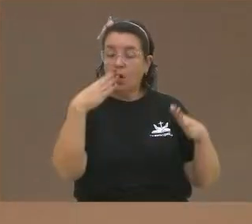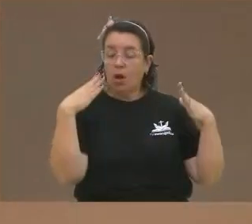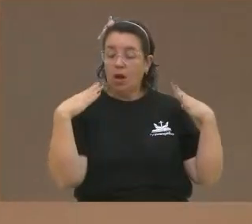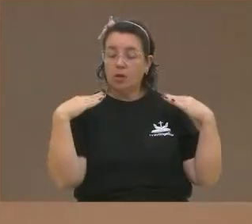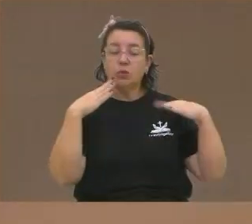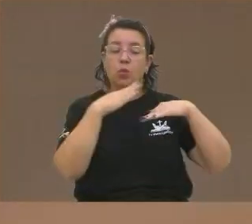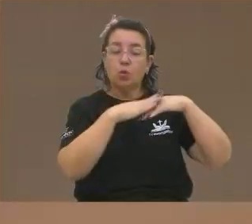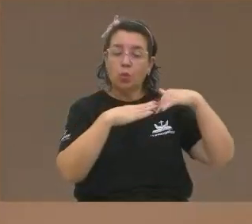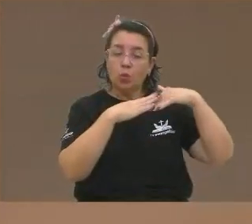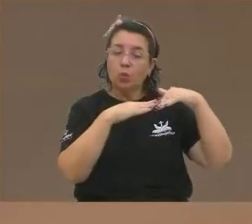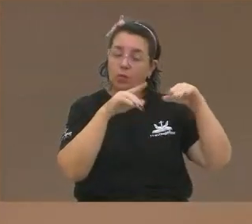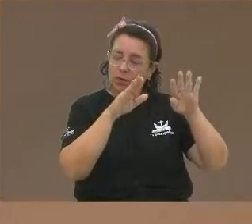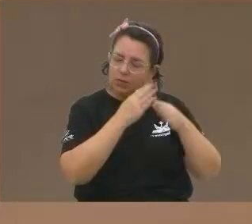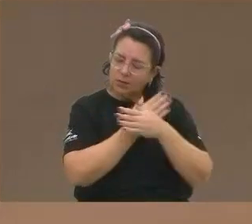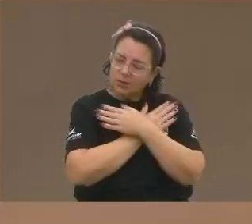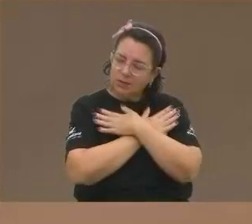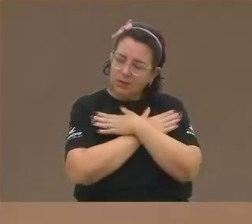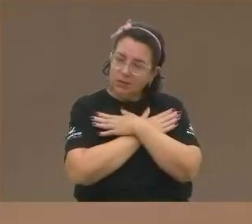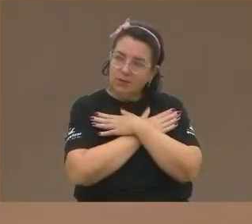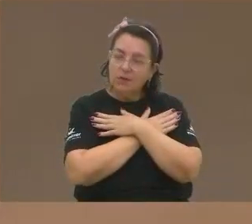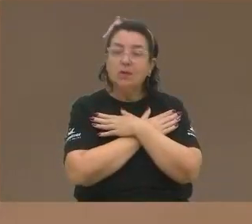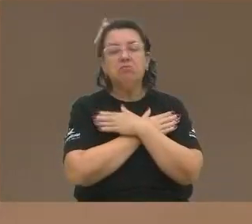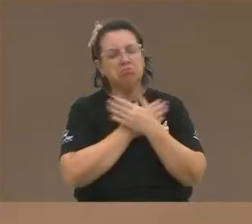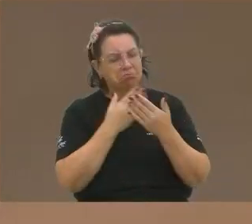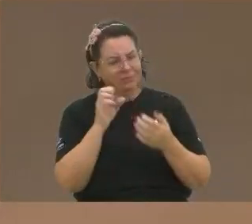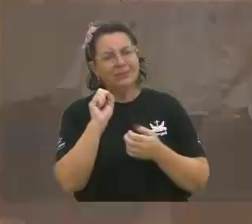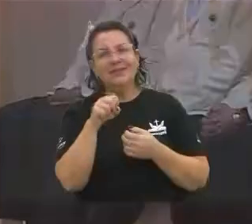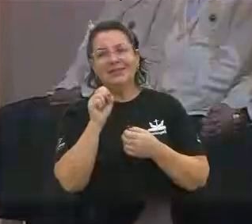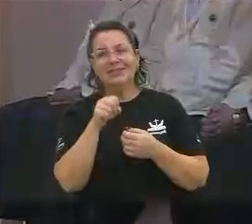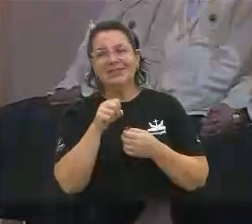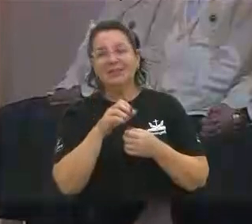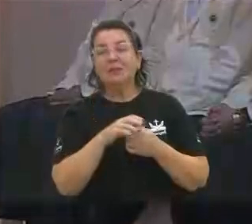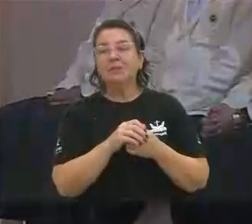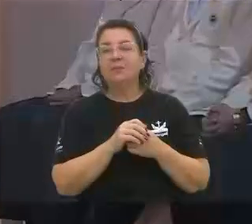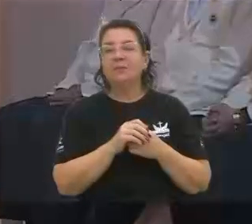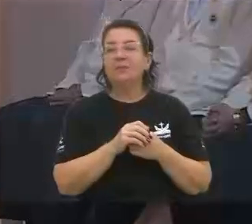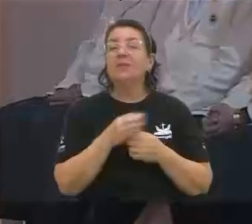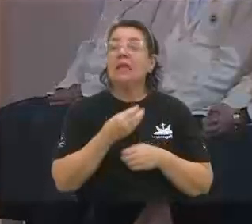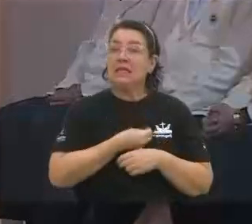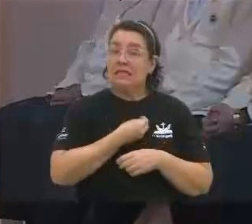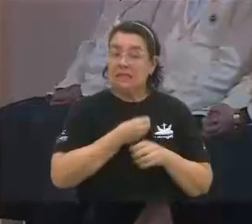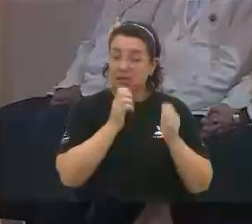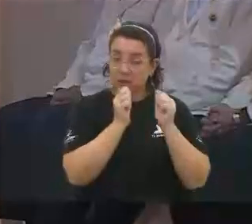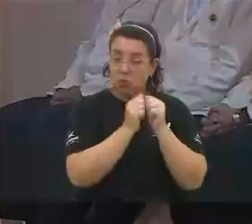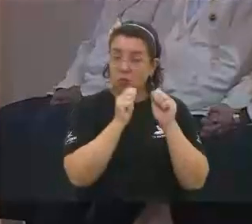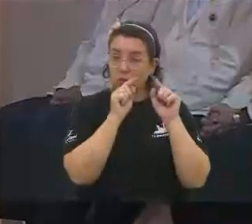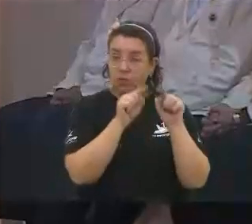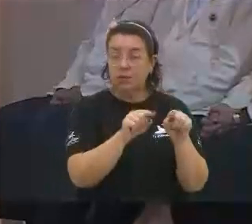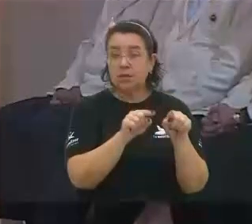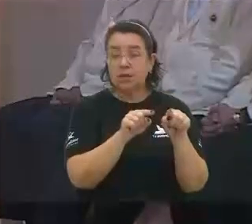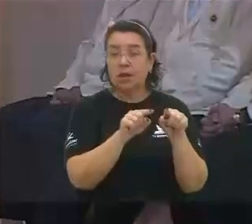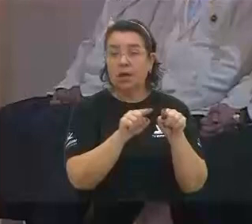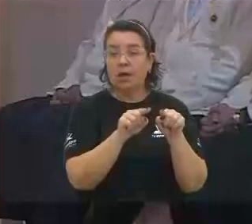confortar e foram eu estarei contigo